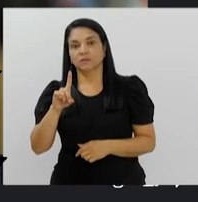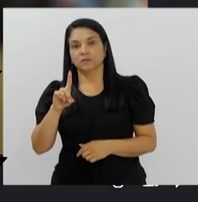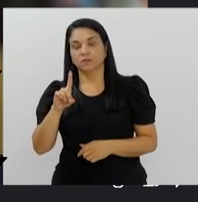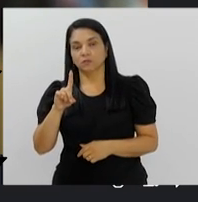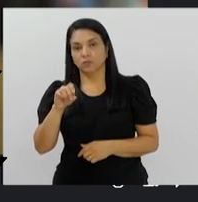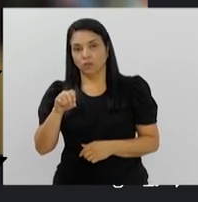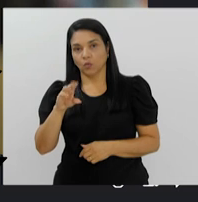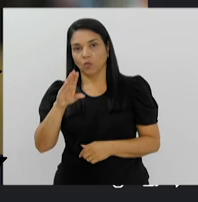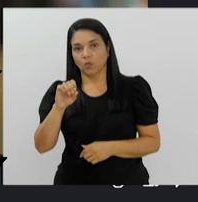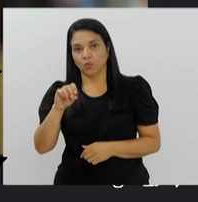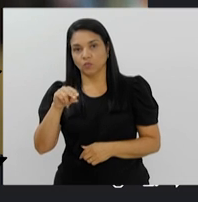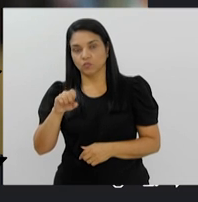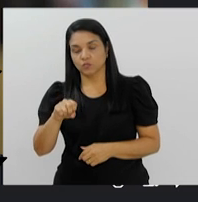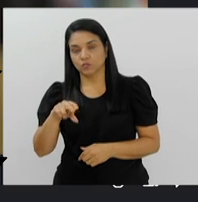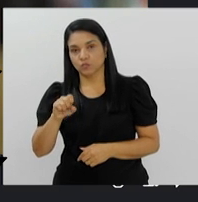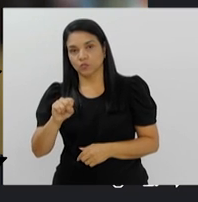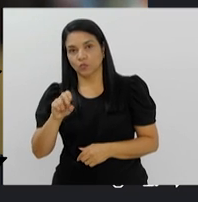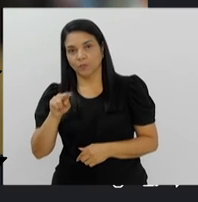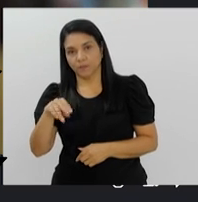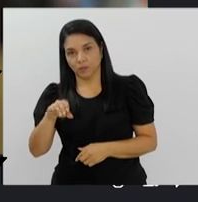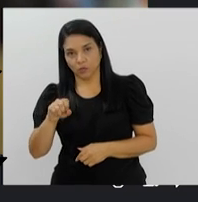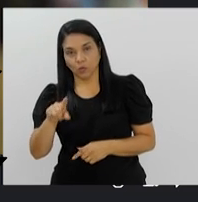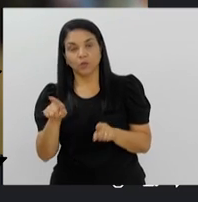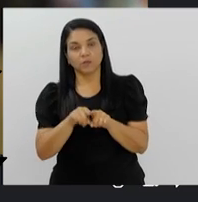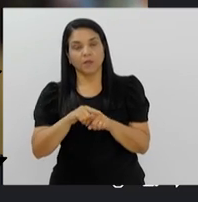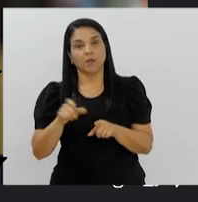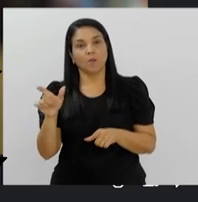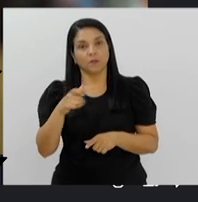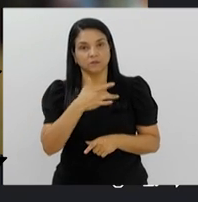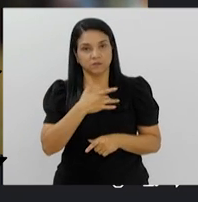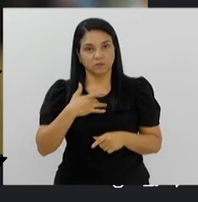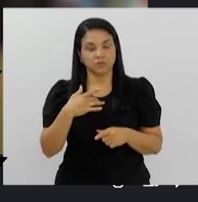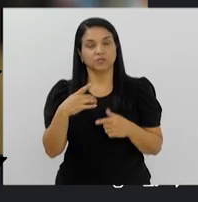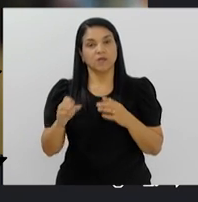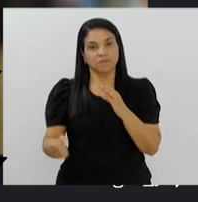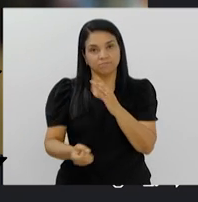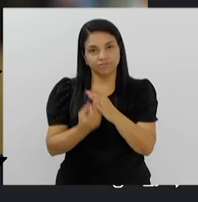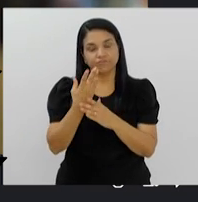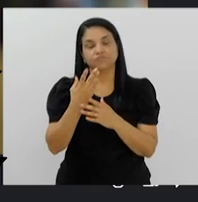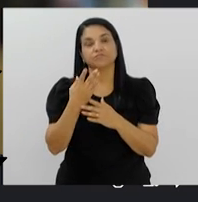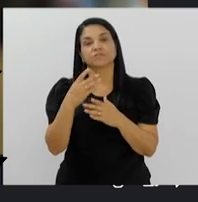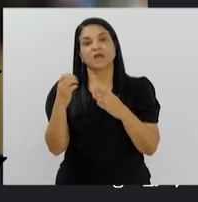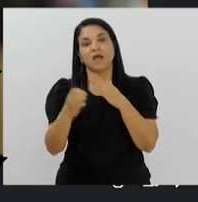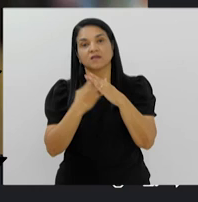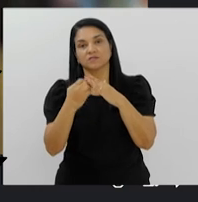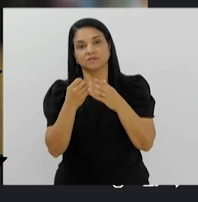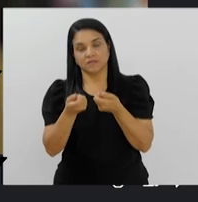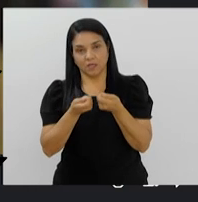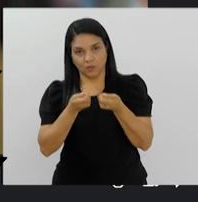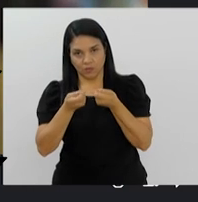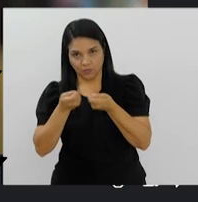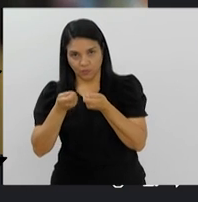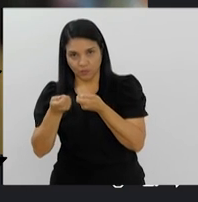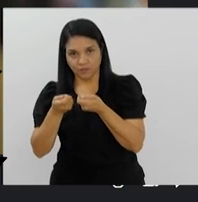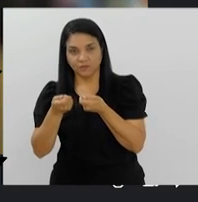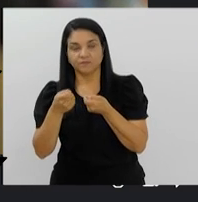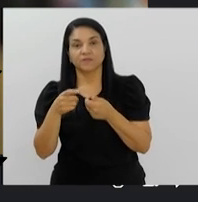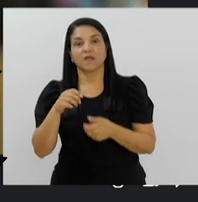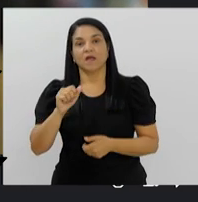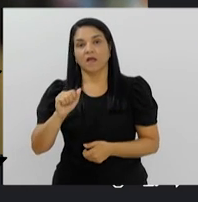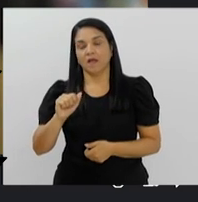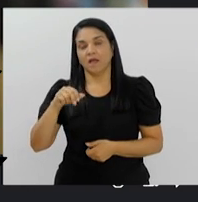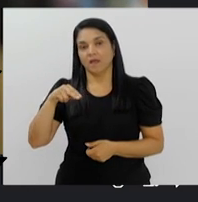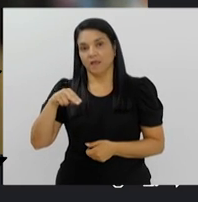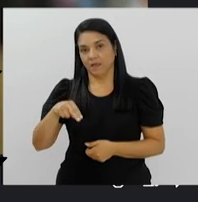saúde 1998 e a criação das agências reguladoras Muitas delas inclusive eh a ans